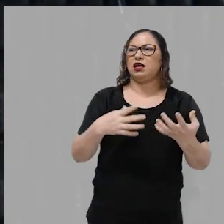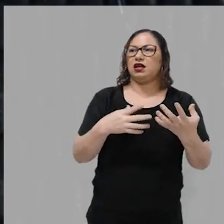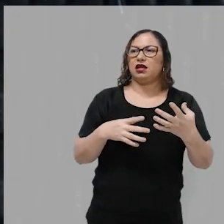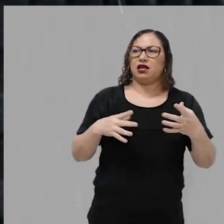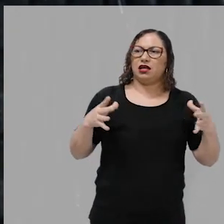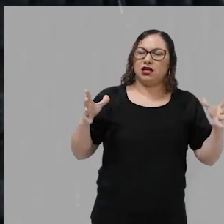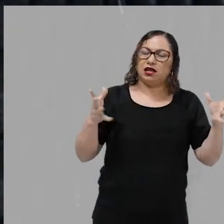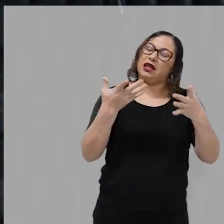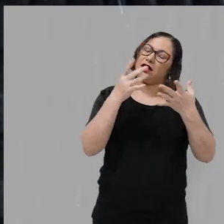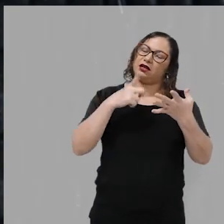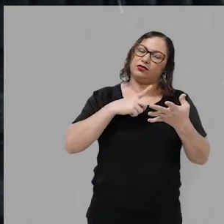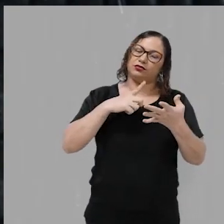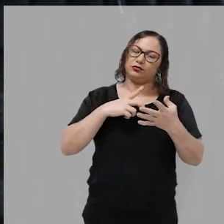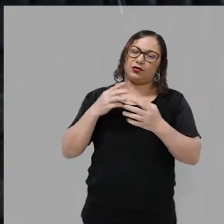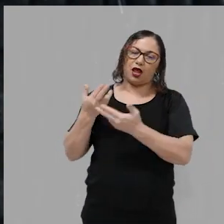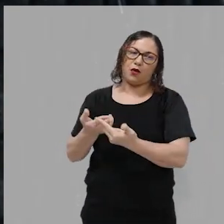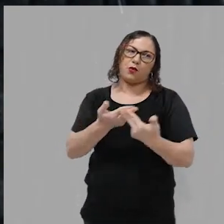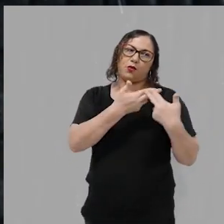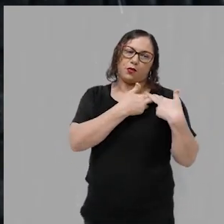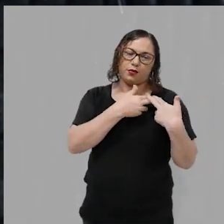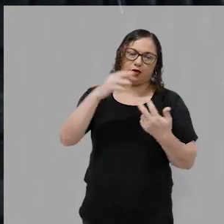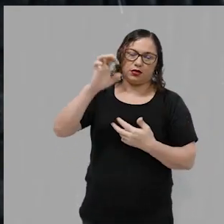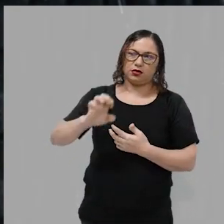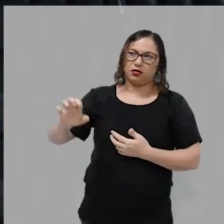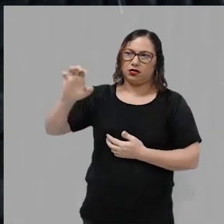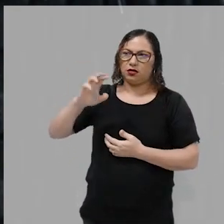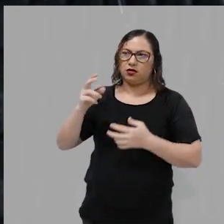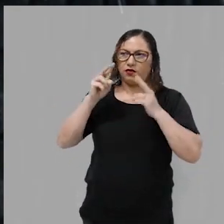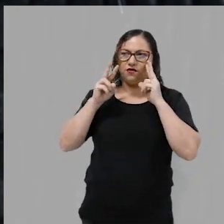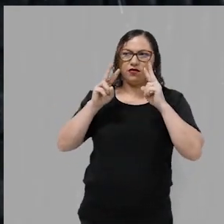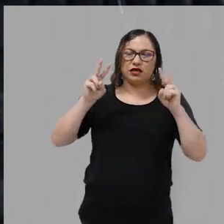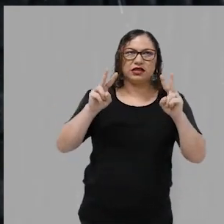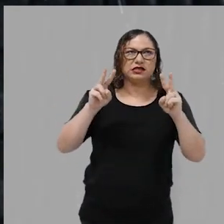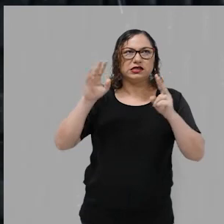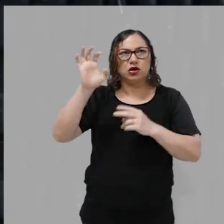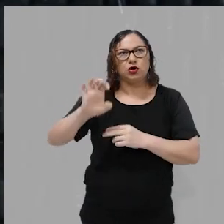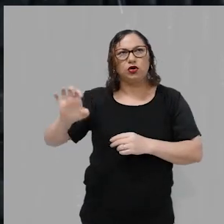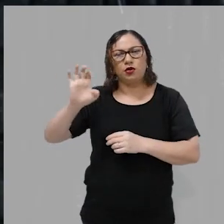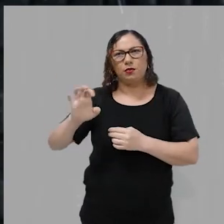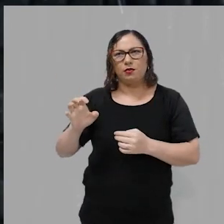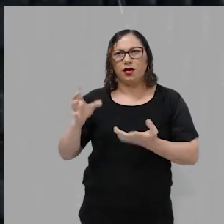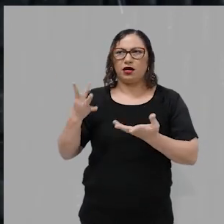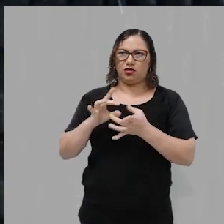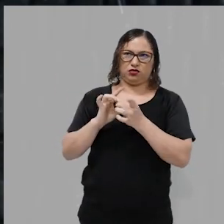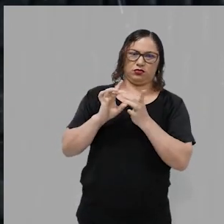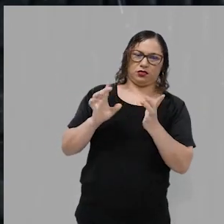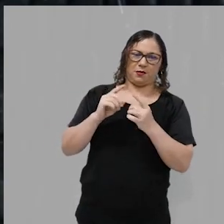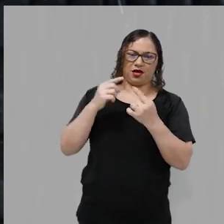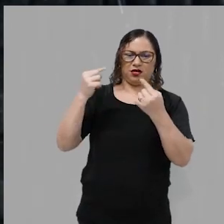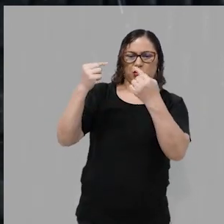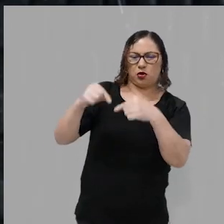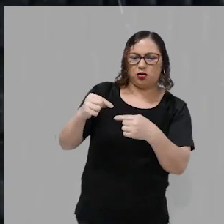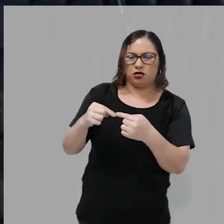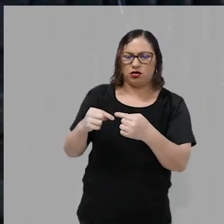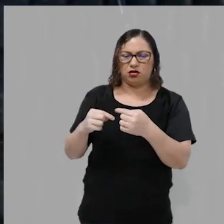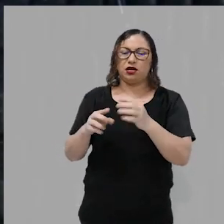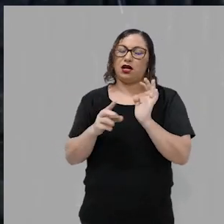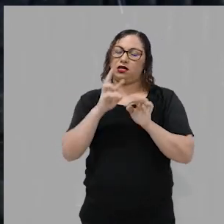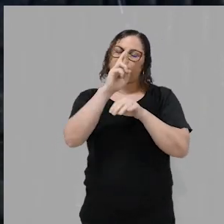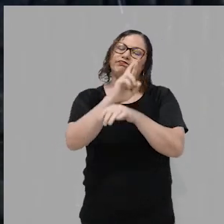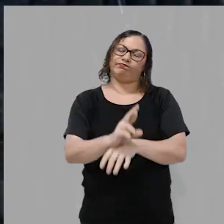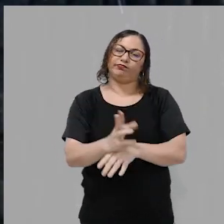europeia, como ele diz também, não é uma visão abolicionista, mas uma visão contestadora, né? E ele vai representando